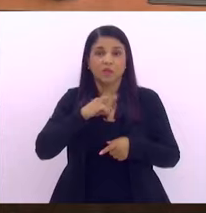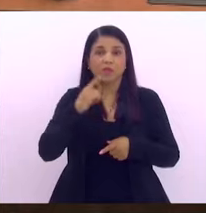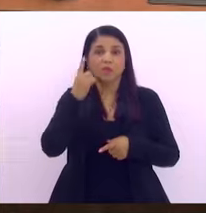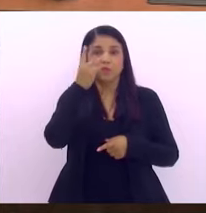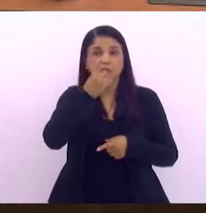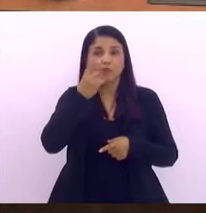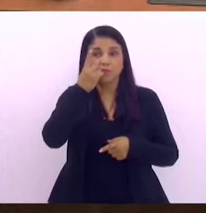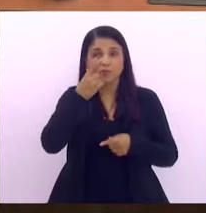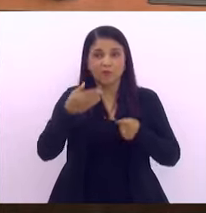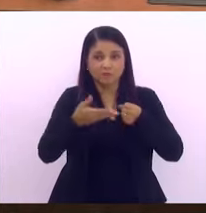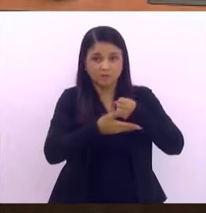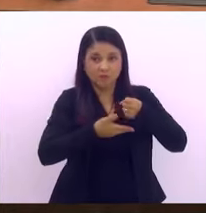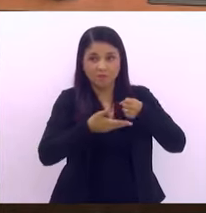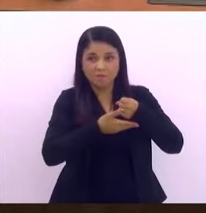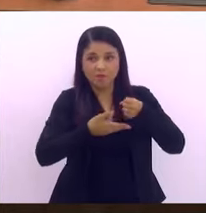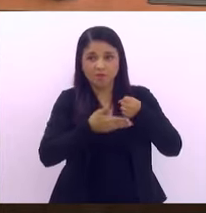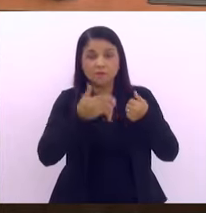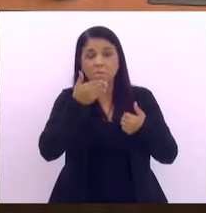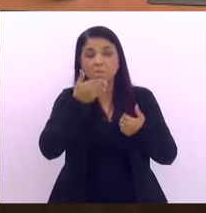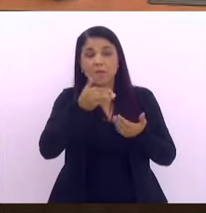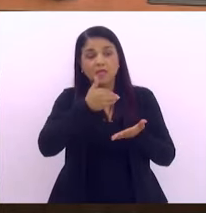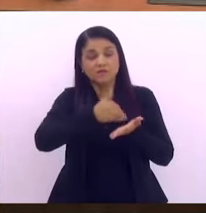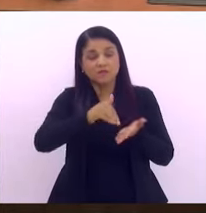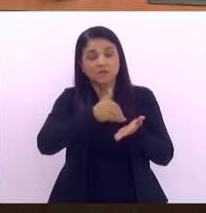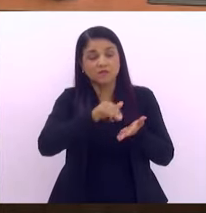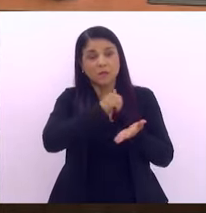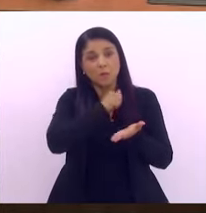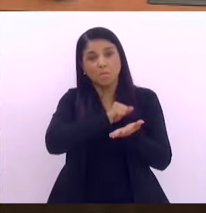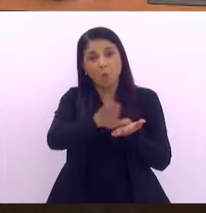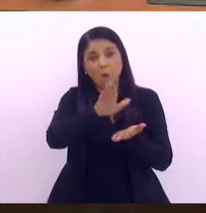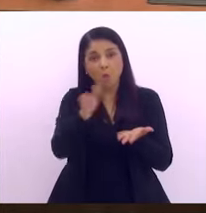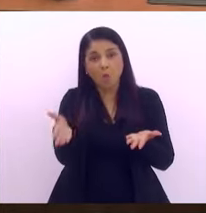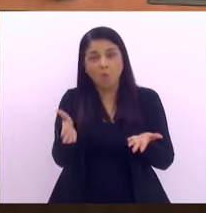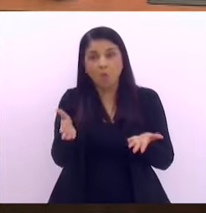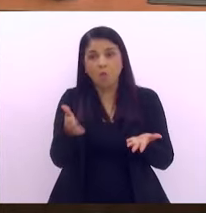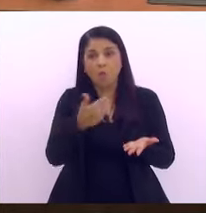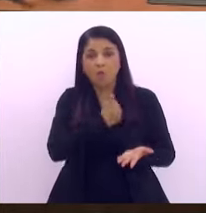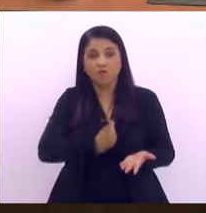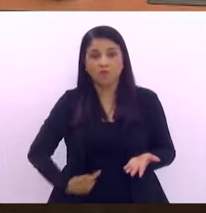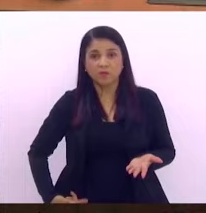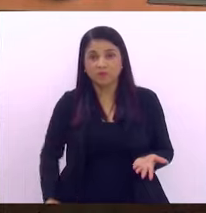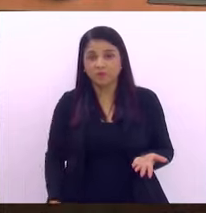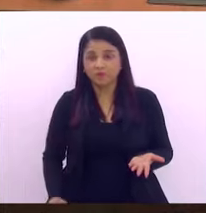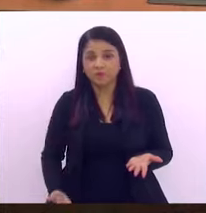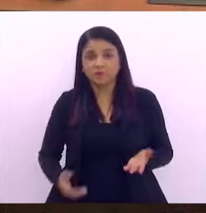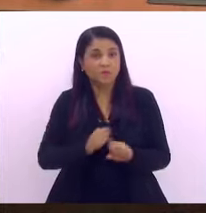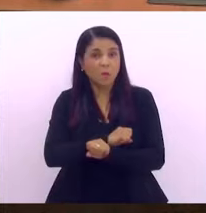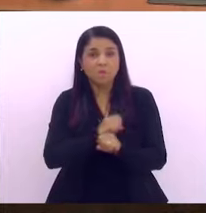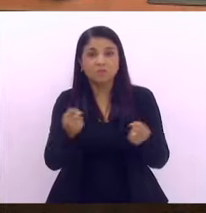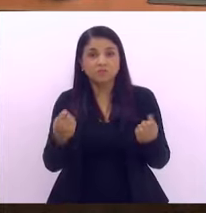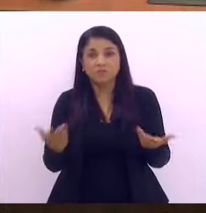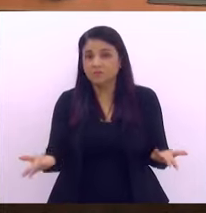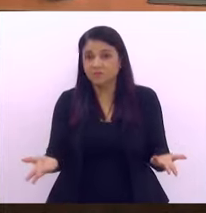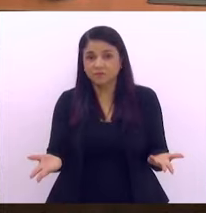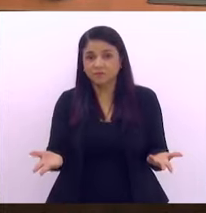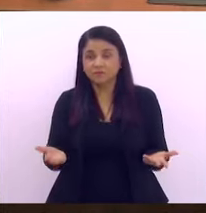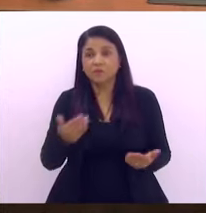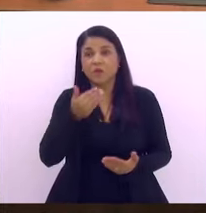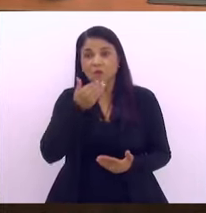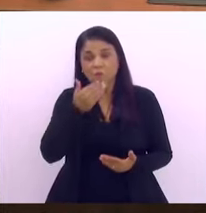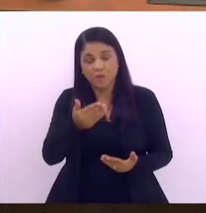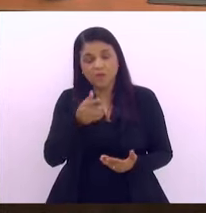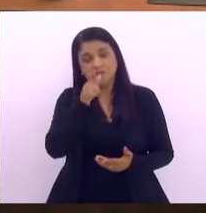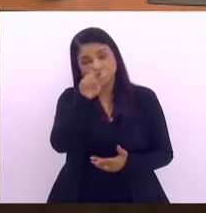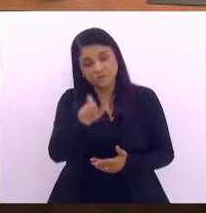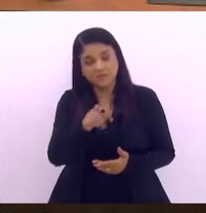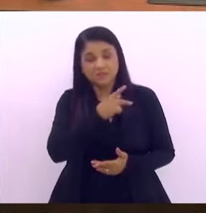base pede a cabeça de um secretário? Assim não é possível sobreviver. Eu peço a sua